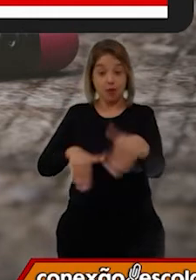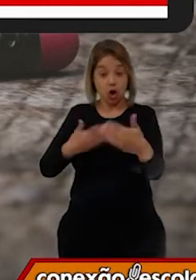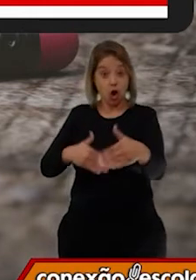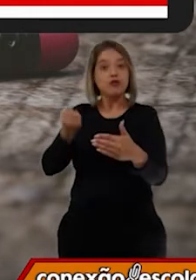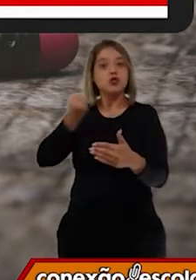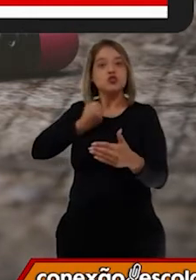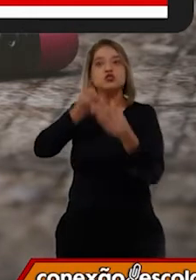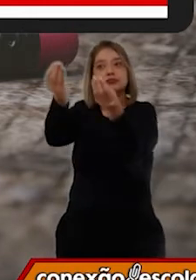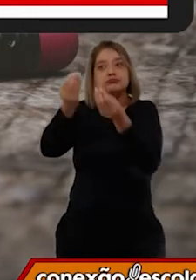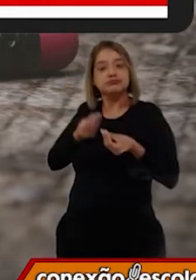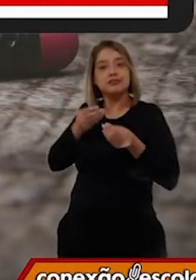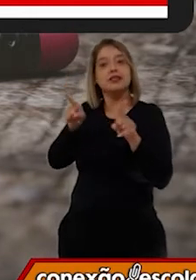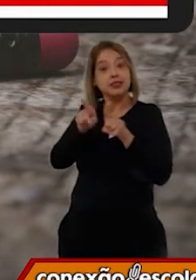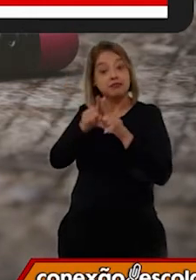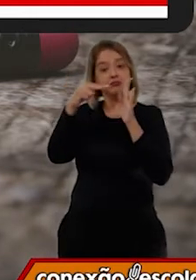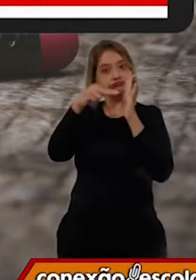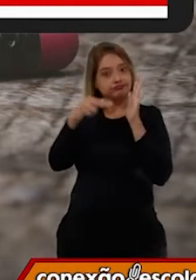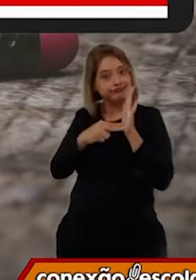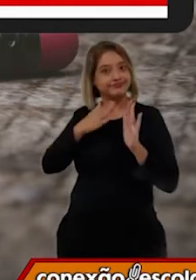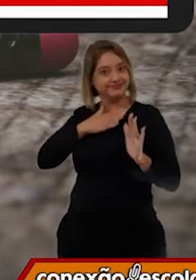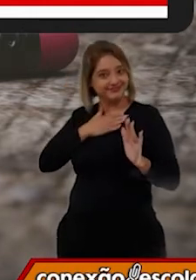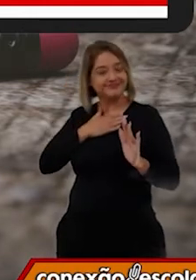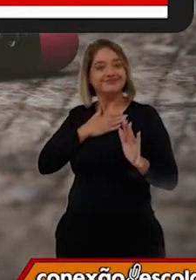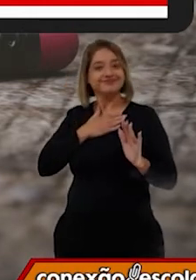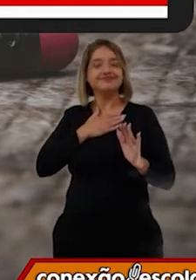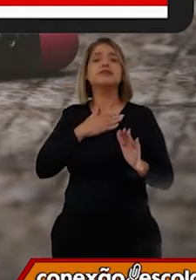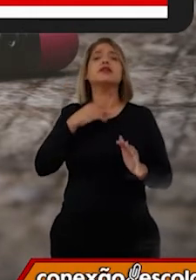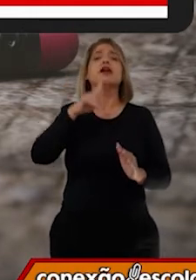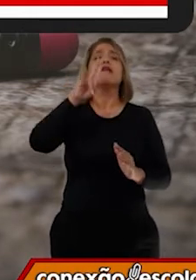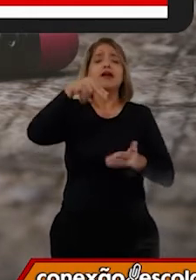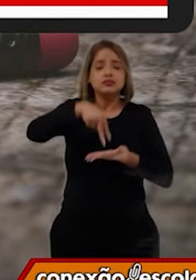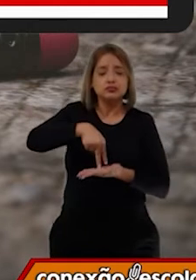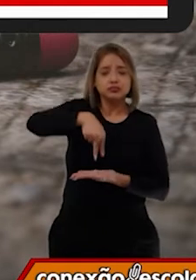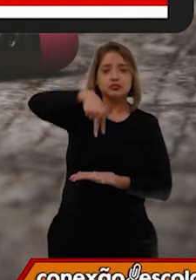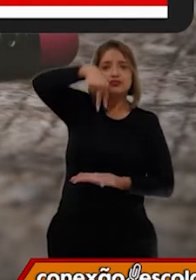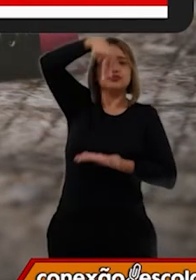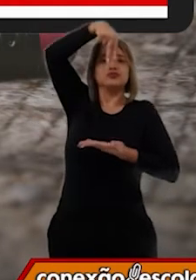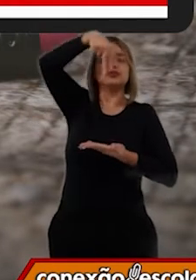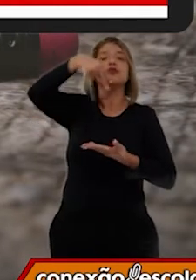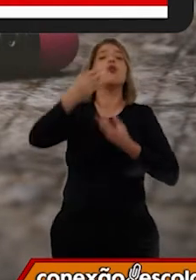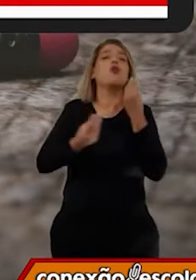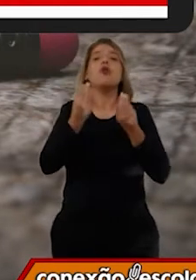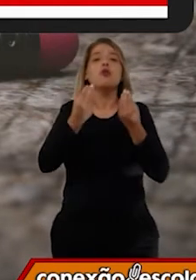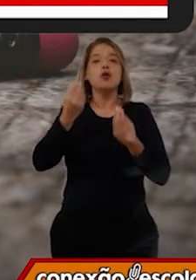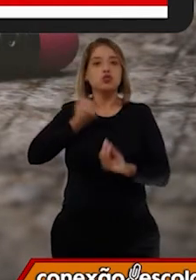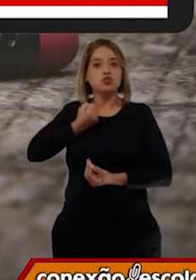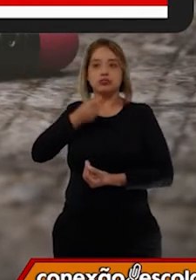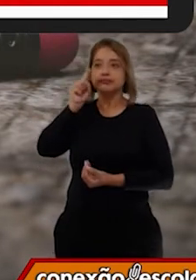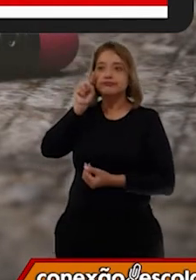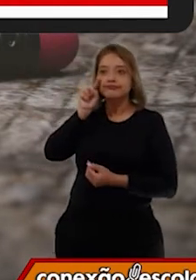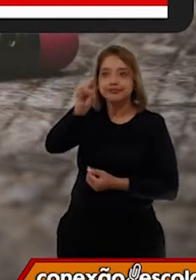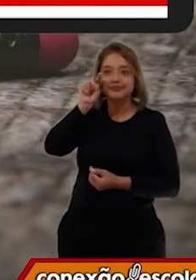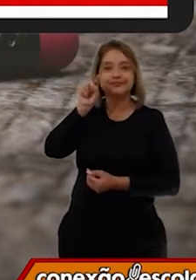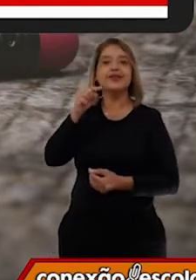um número, é a nota da prova. Quando eu pego um elevador, eu aperto o número do